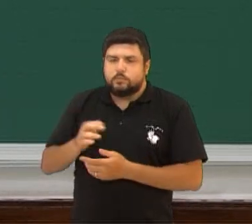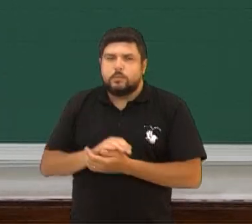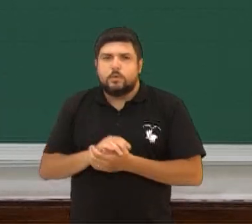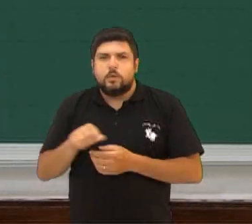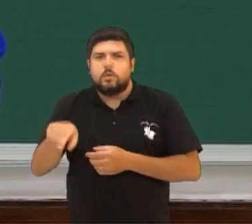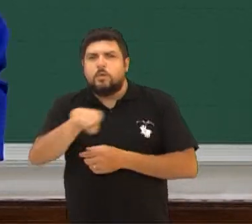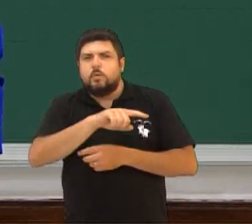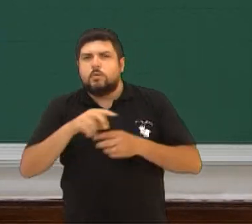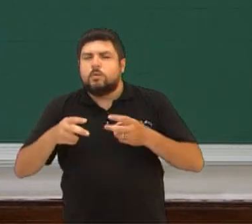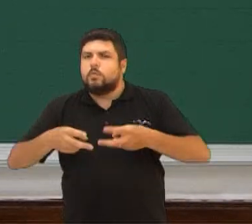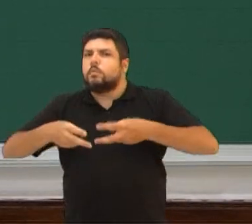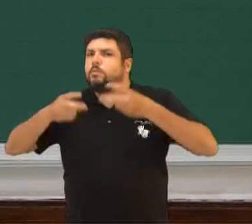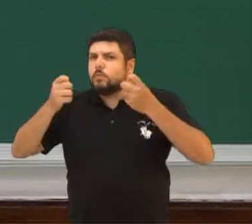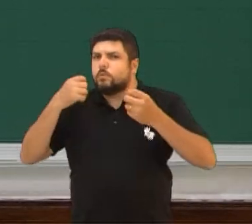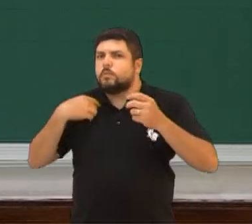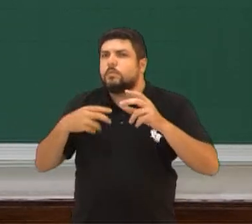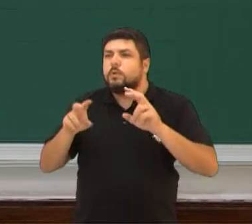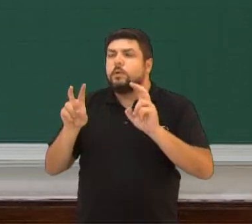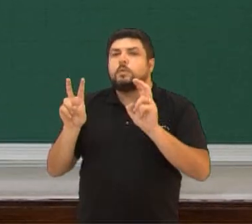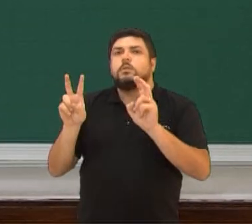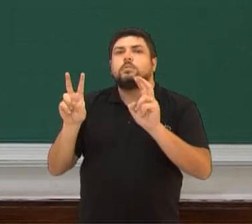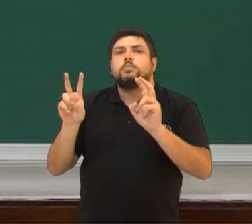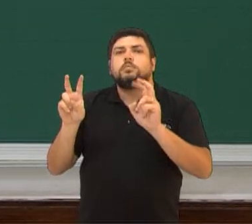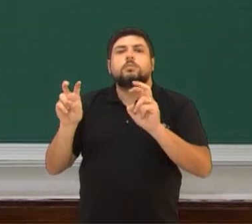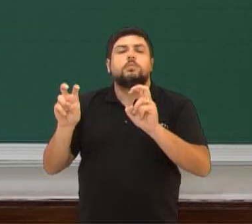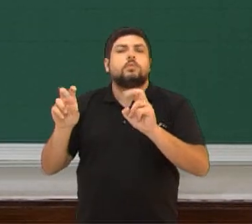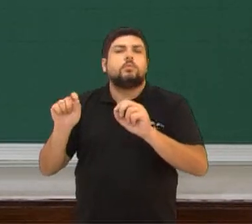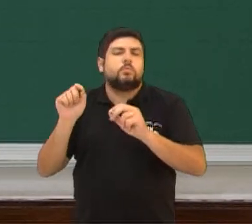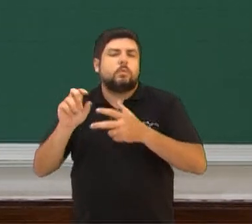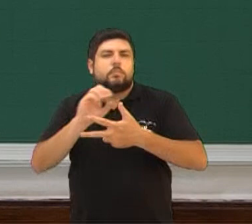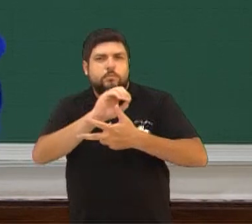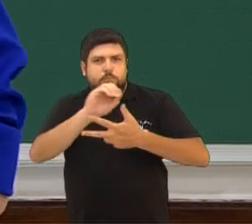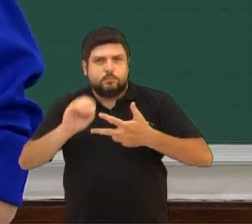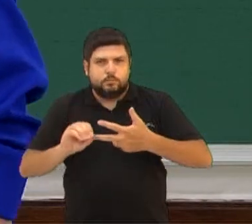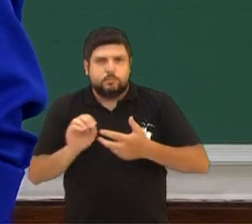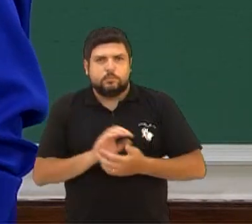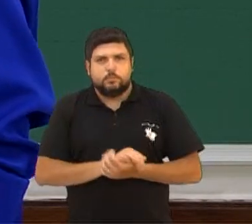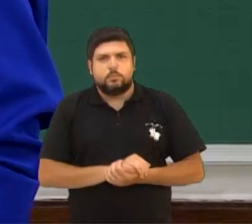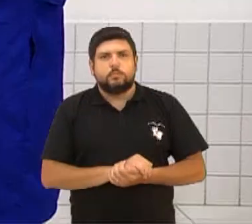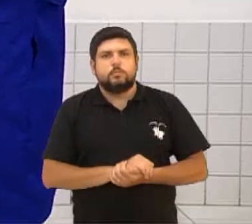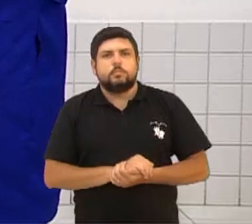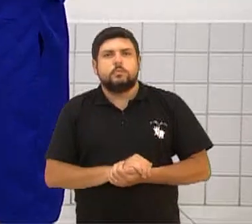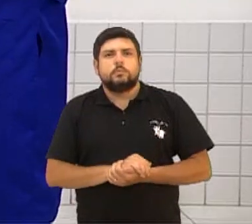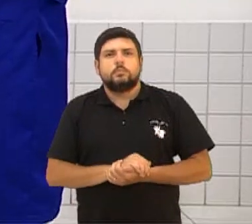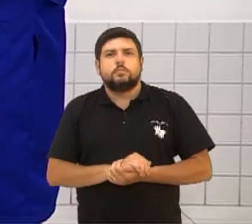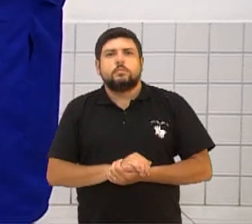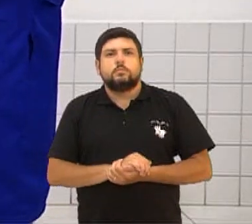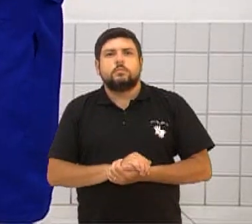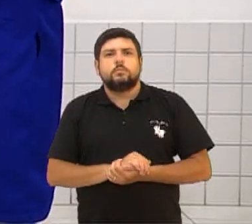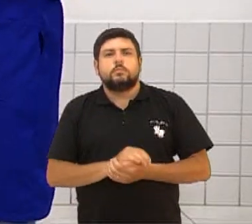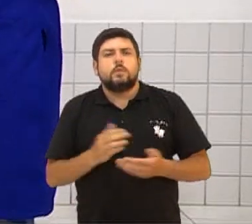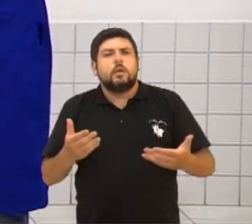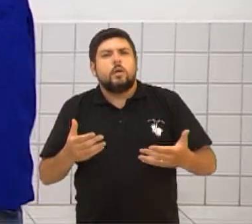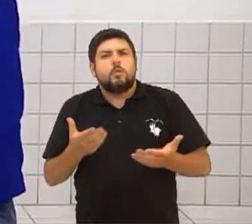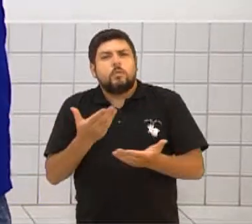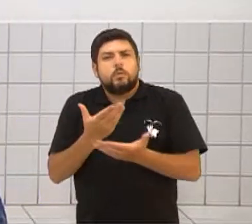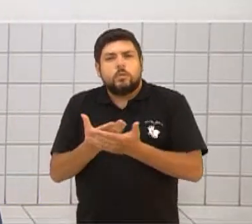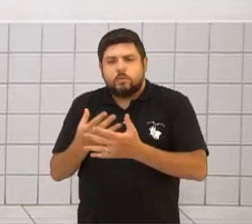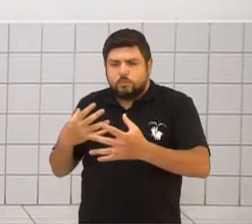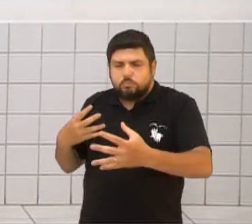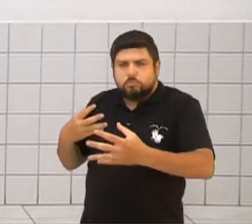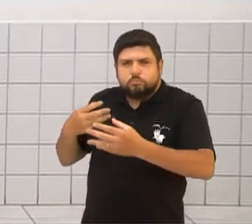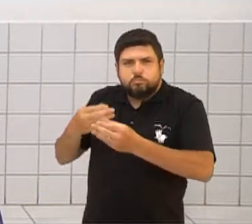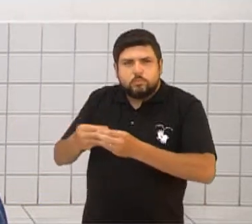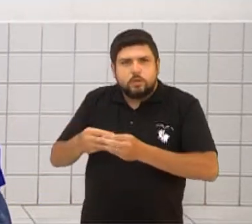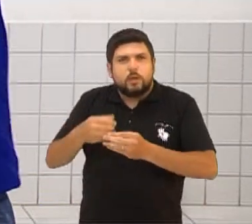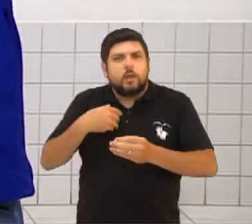aí, ele é bastante recorrente aí no Enem, tá? Professor, o que nós vimos, o que tem que ficar para o aluno que está